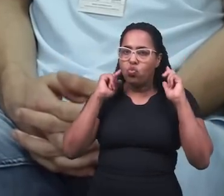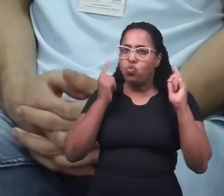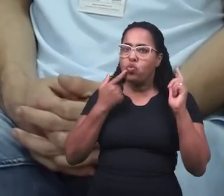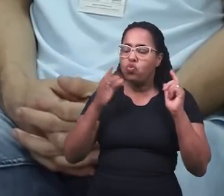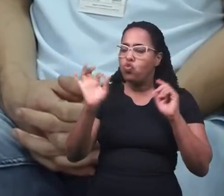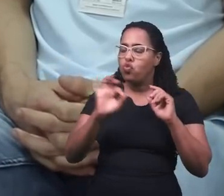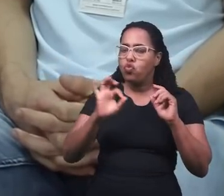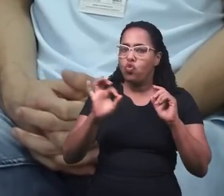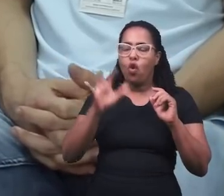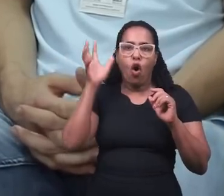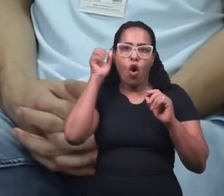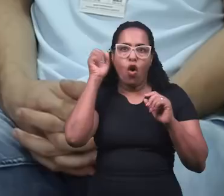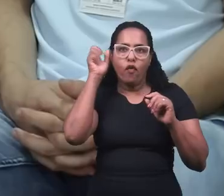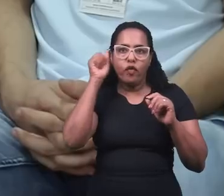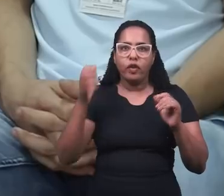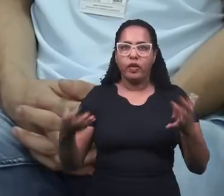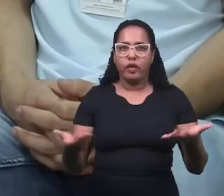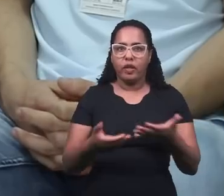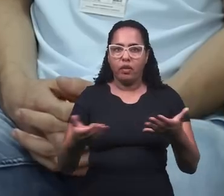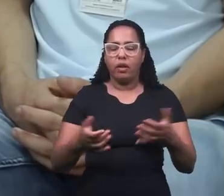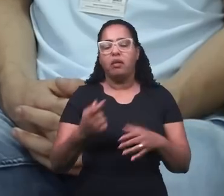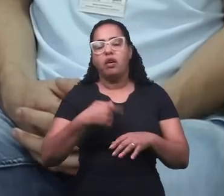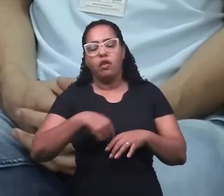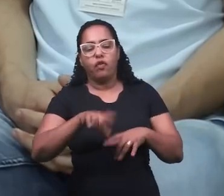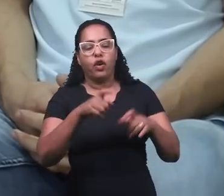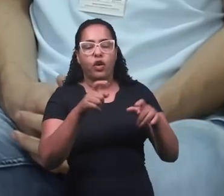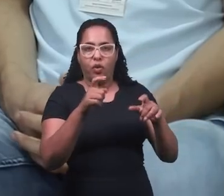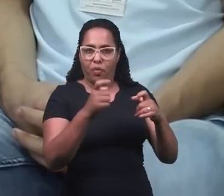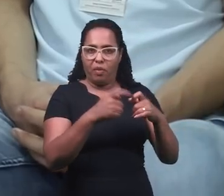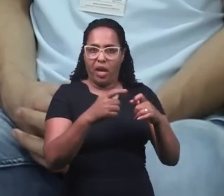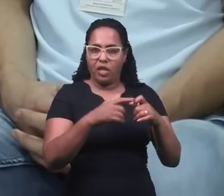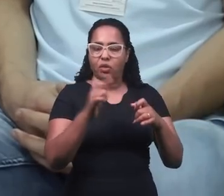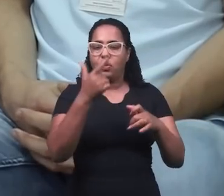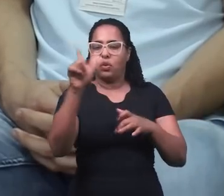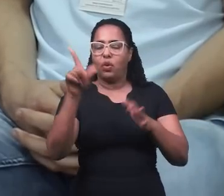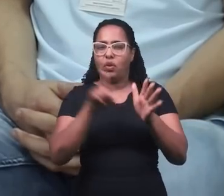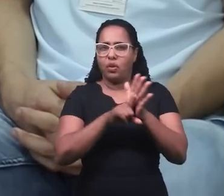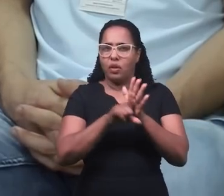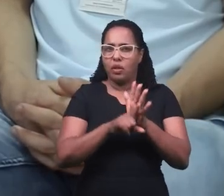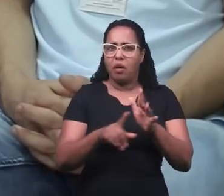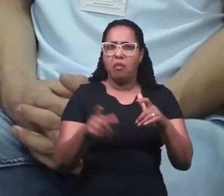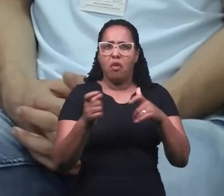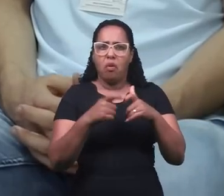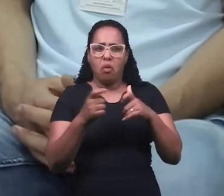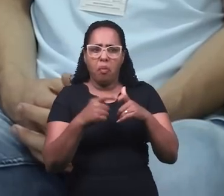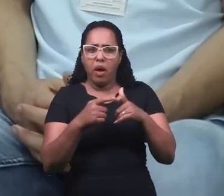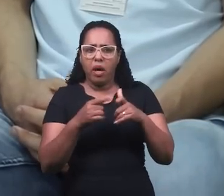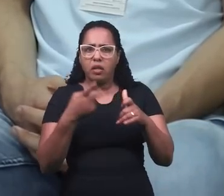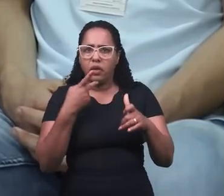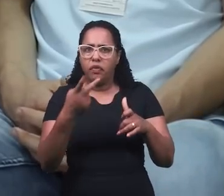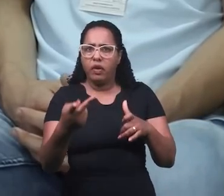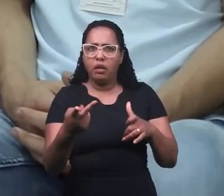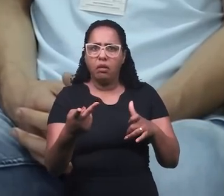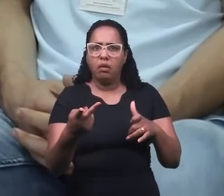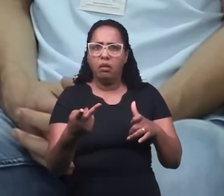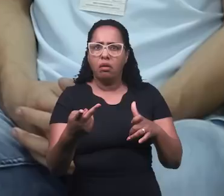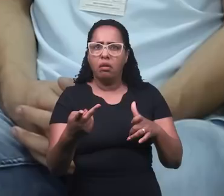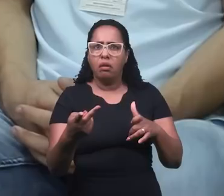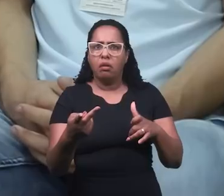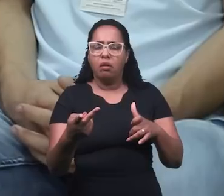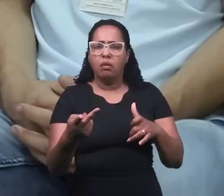Fui fazer os exames nele. E quando nós fomos fazer os próximos exames, o médico falou assim: olha, não